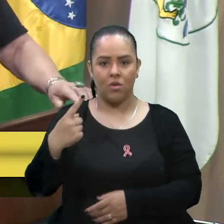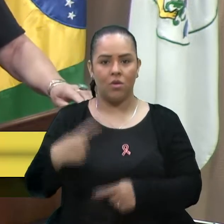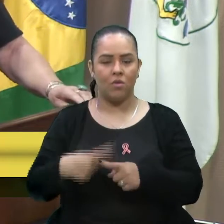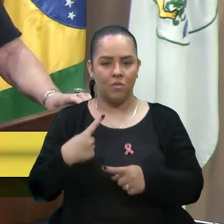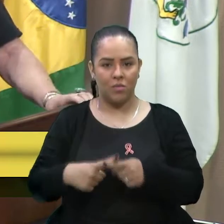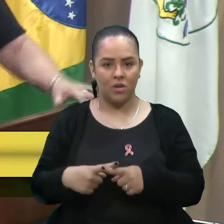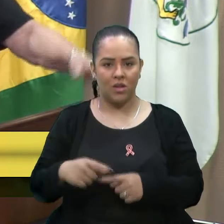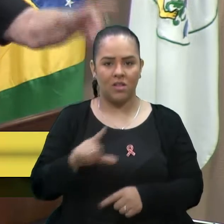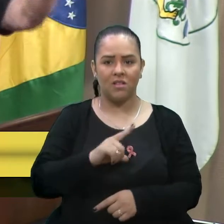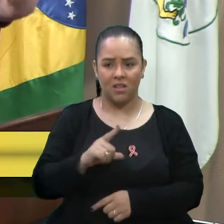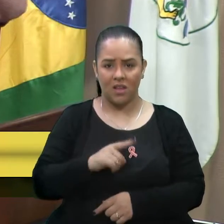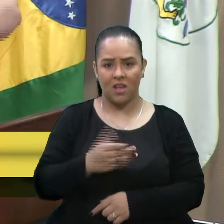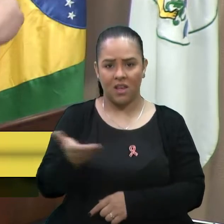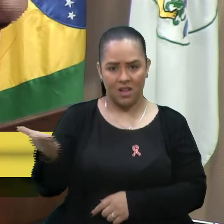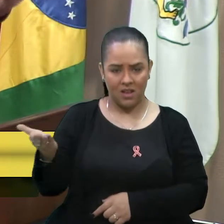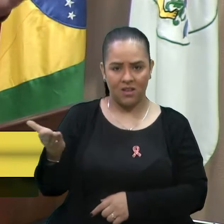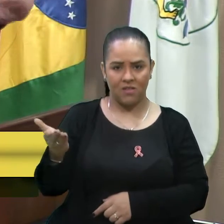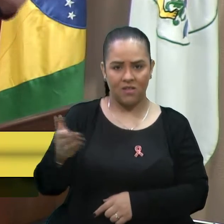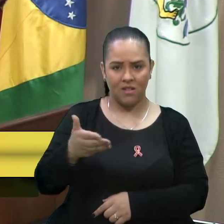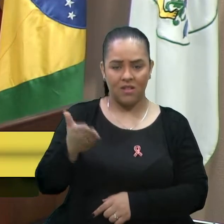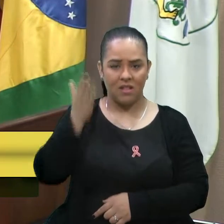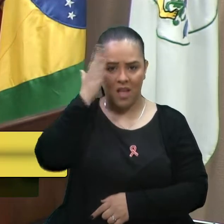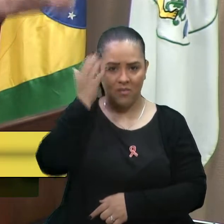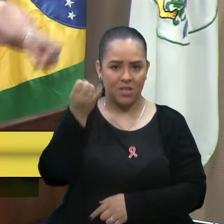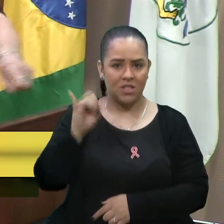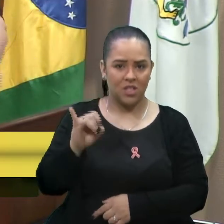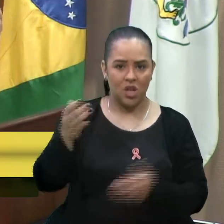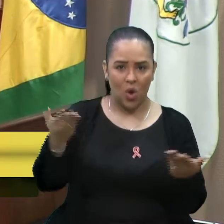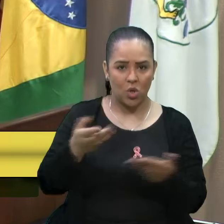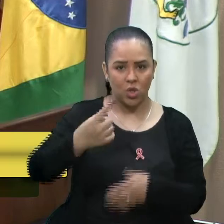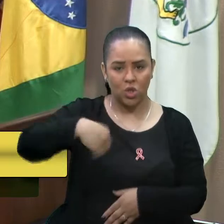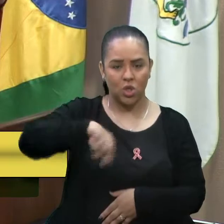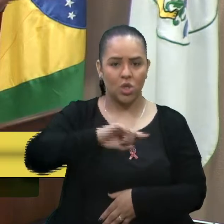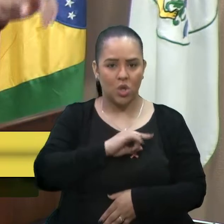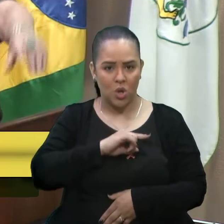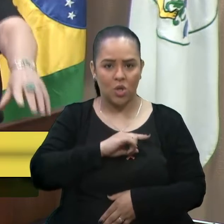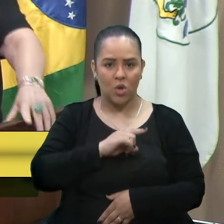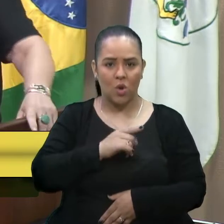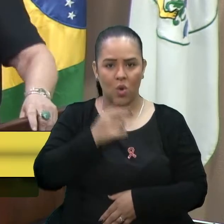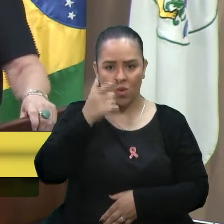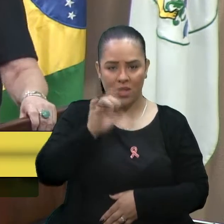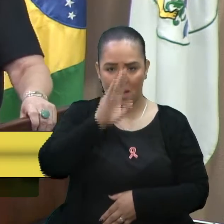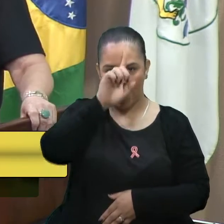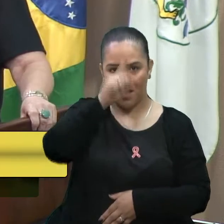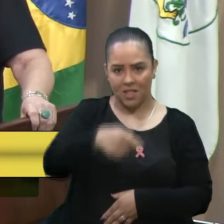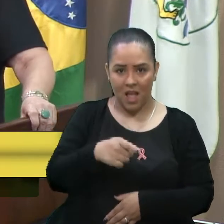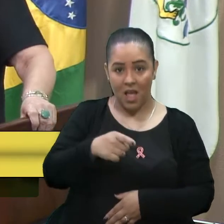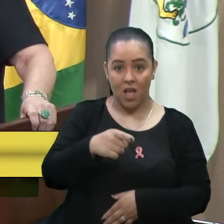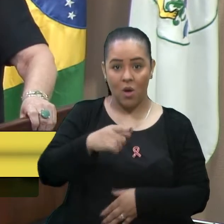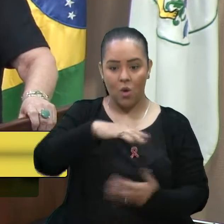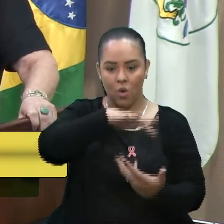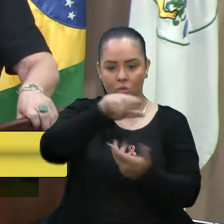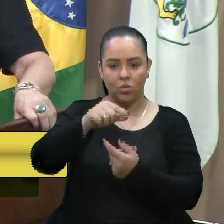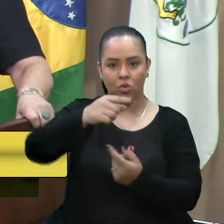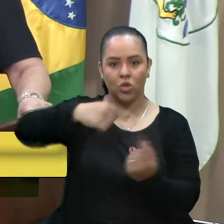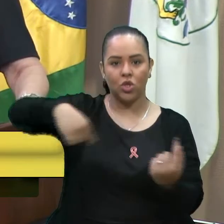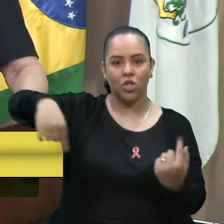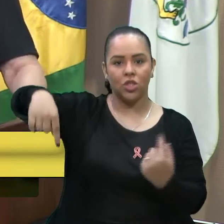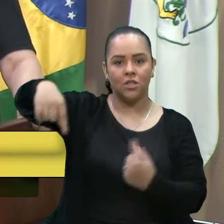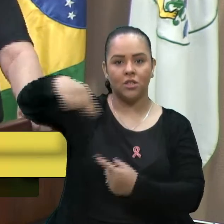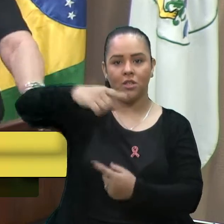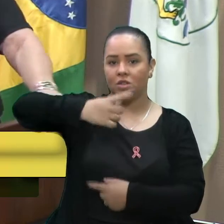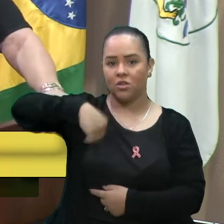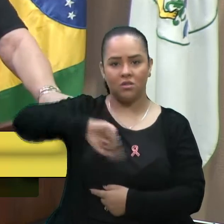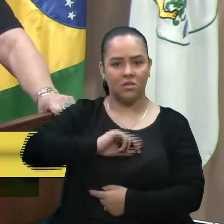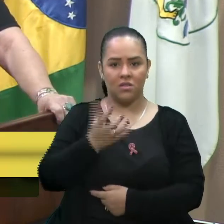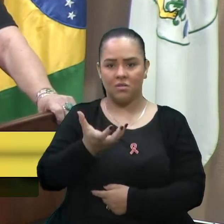bate em Francisco. Se hoje a gente acha que pode mandar, depois o mundo gira e roda, e nós não queremos um serviço público